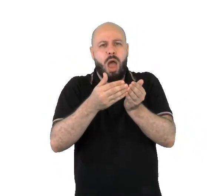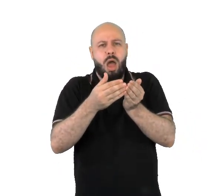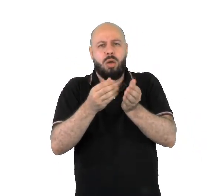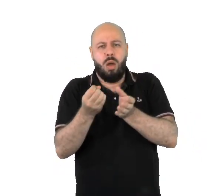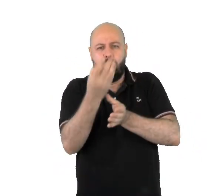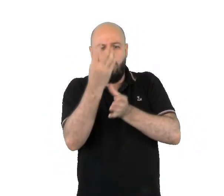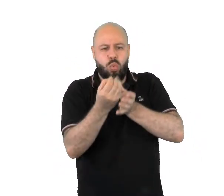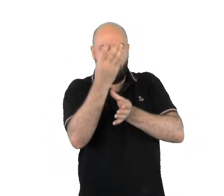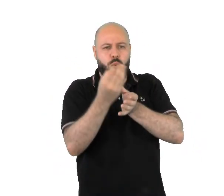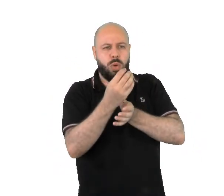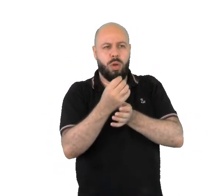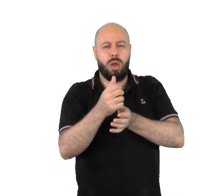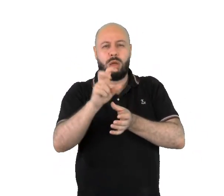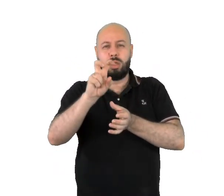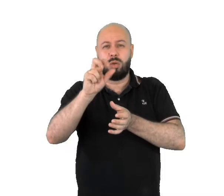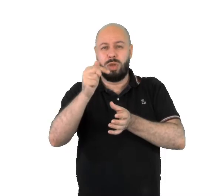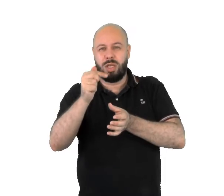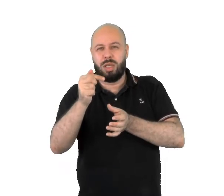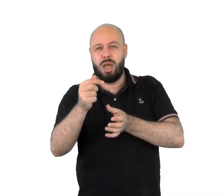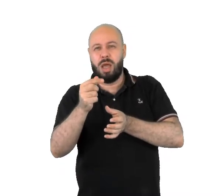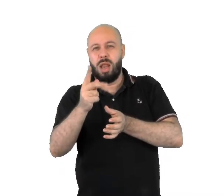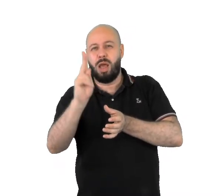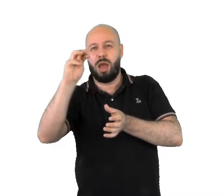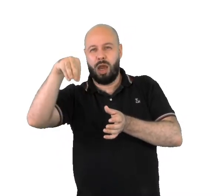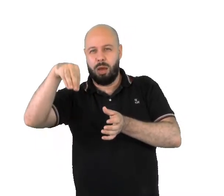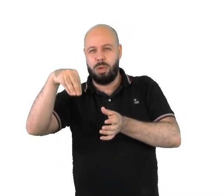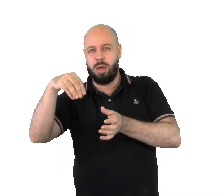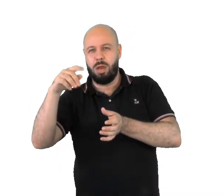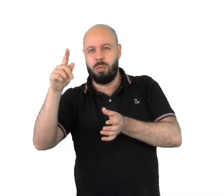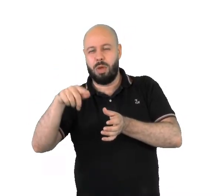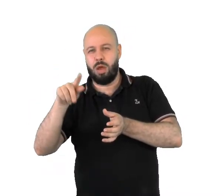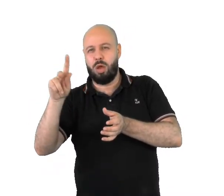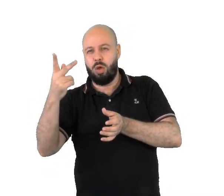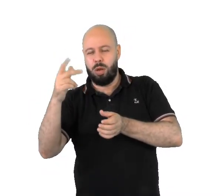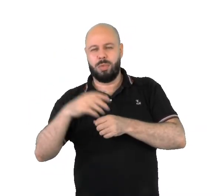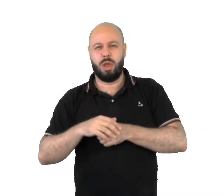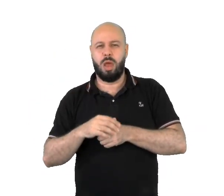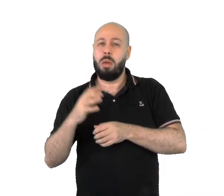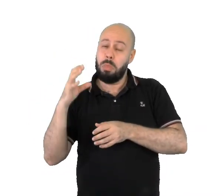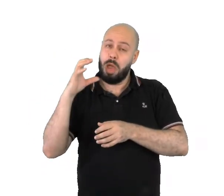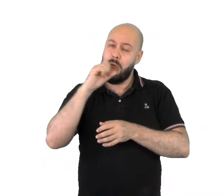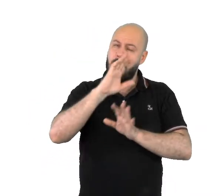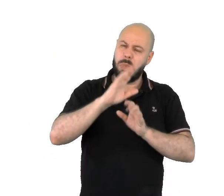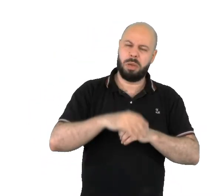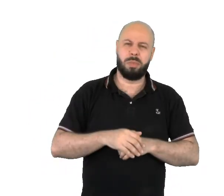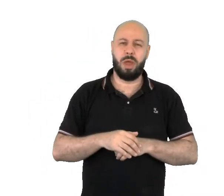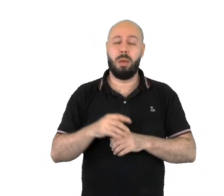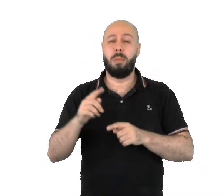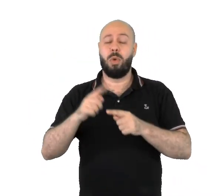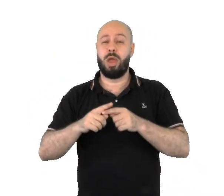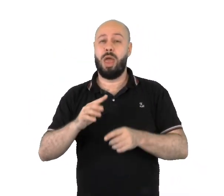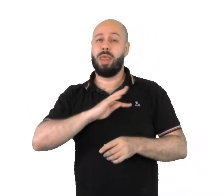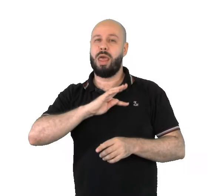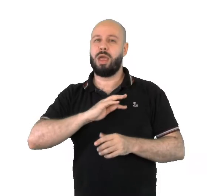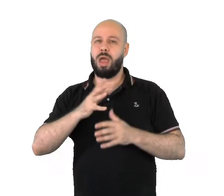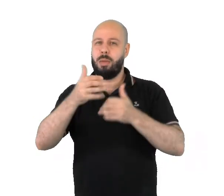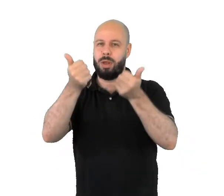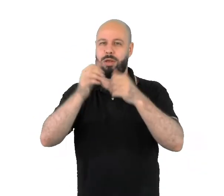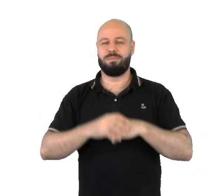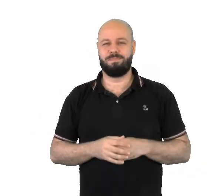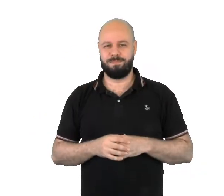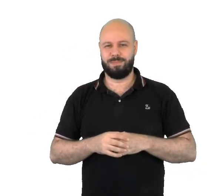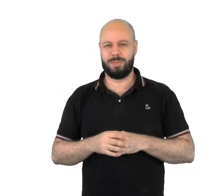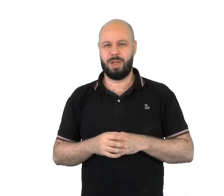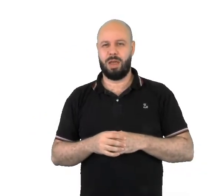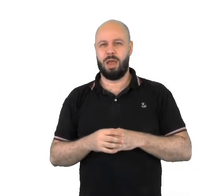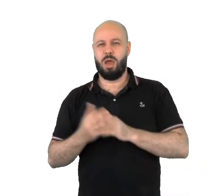57 km por hora. O que acontece? É mais rápida a viagem. Por quê? A técnica melhorou. Então, você atinge o